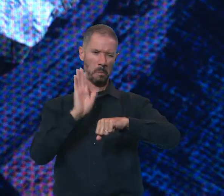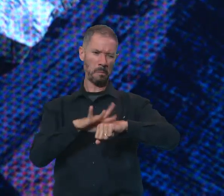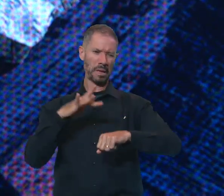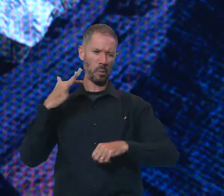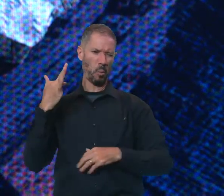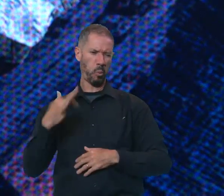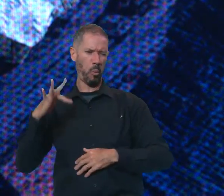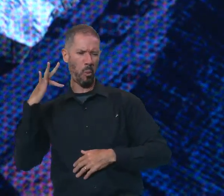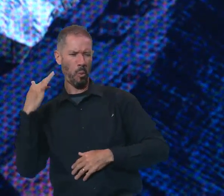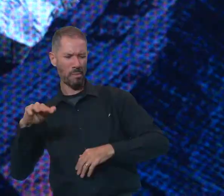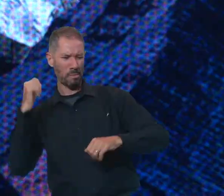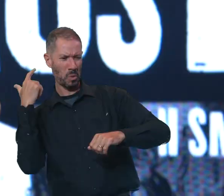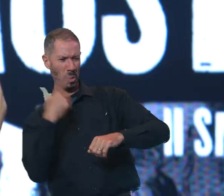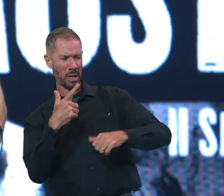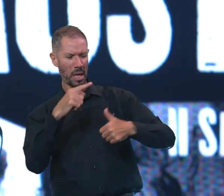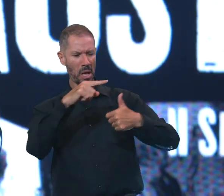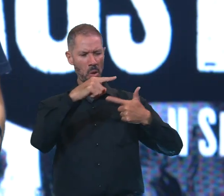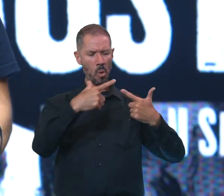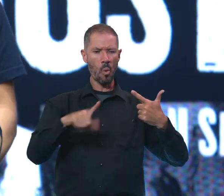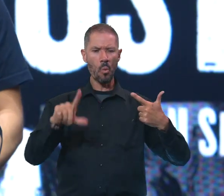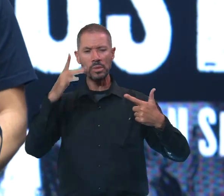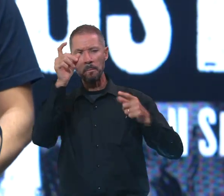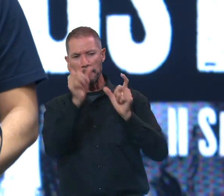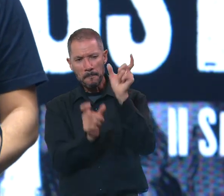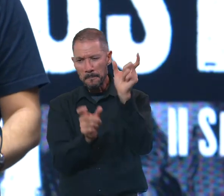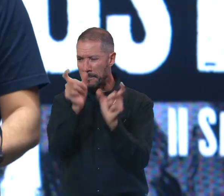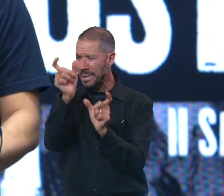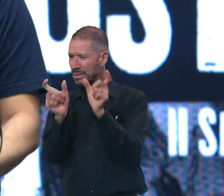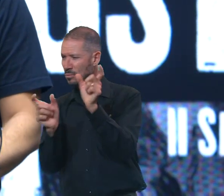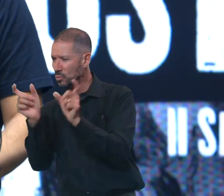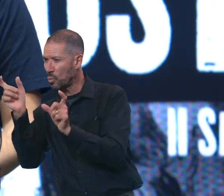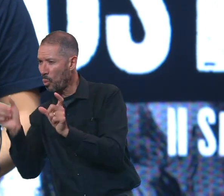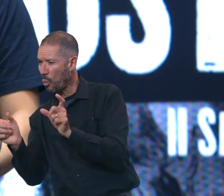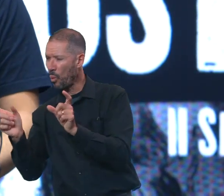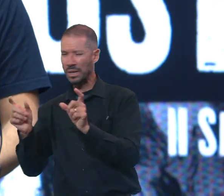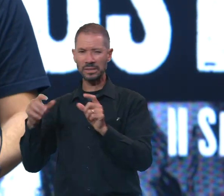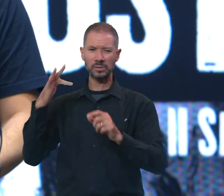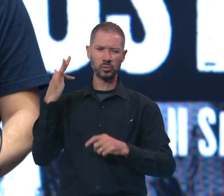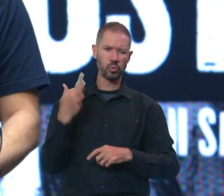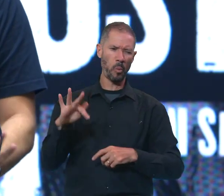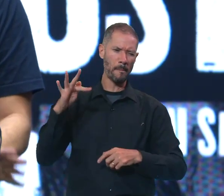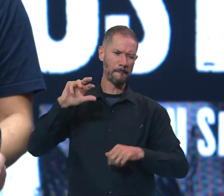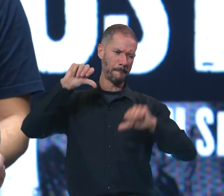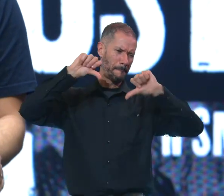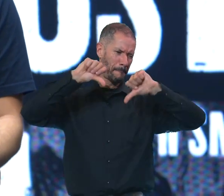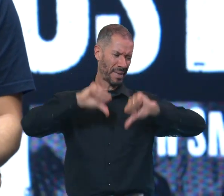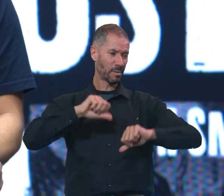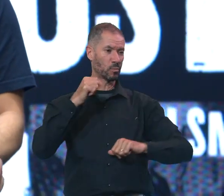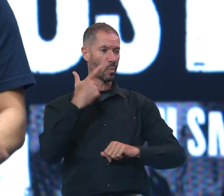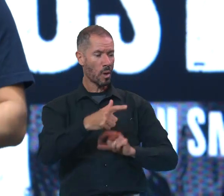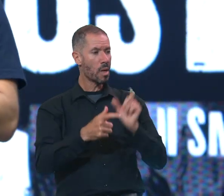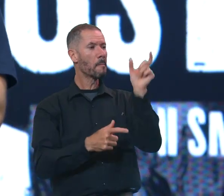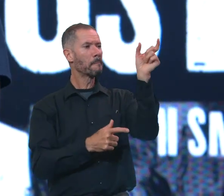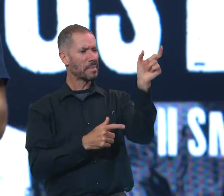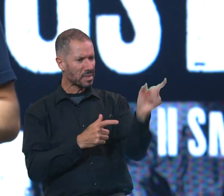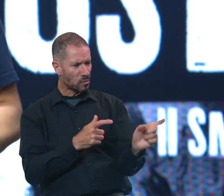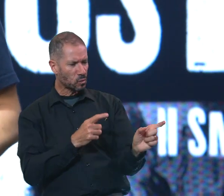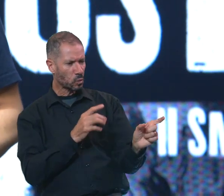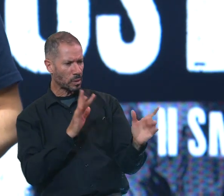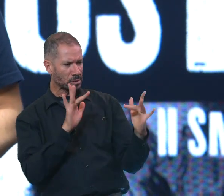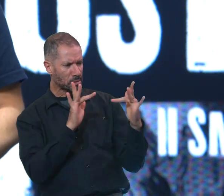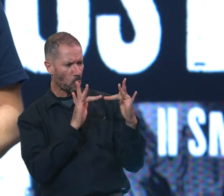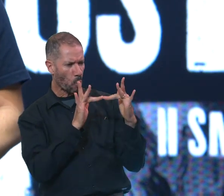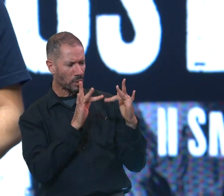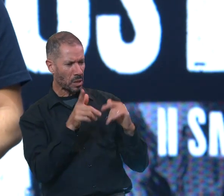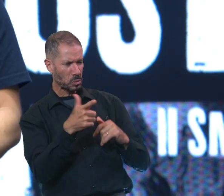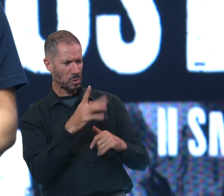outras. Normalmente pedras de pessoas que são mais próximas têm uma grande tendência a doer bem mais do que de pessoas que você não tem tanto contato